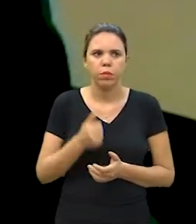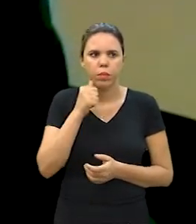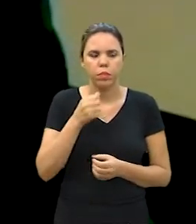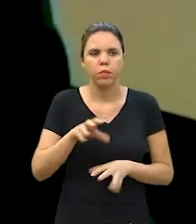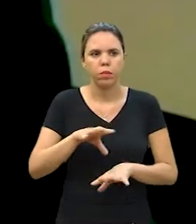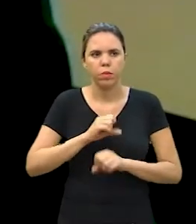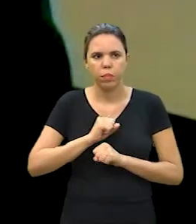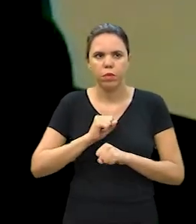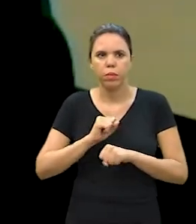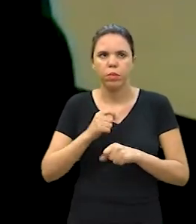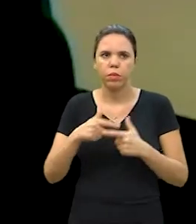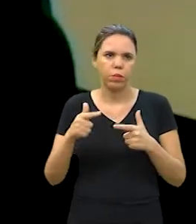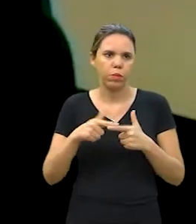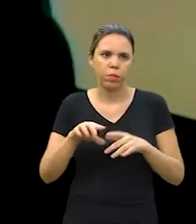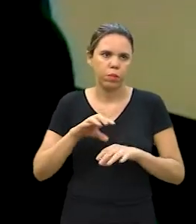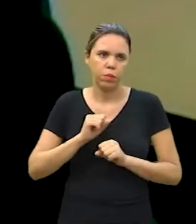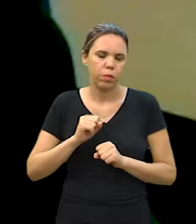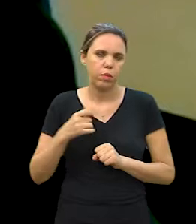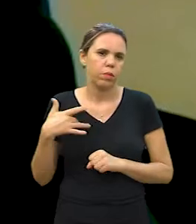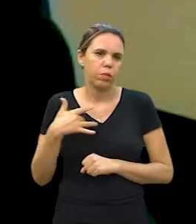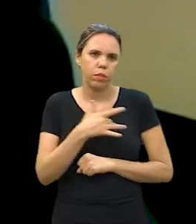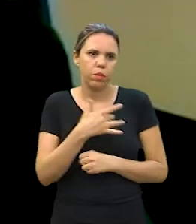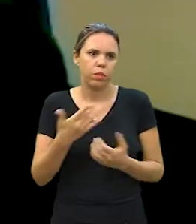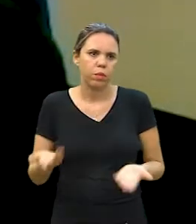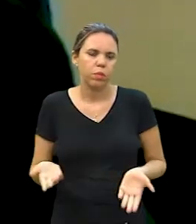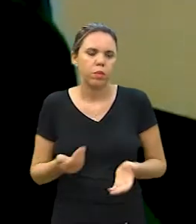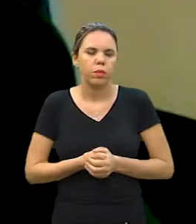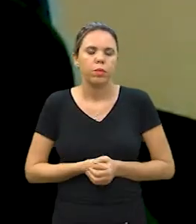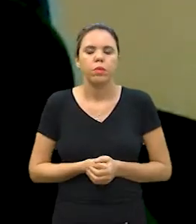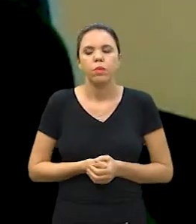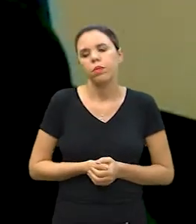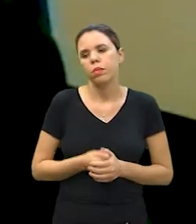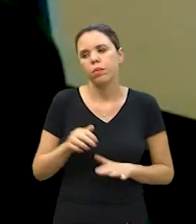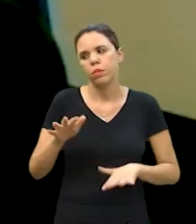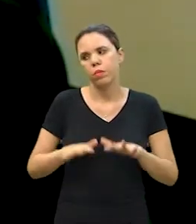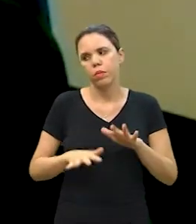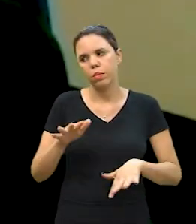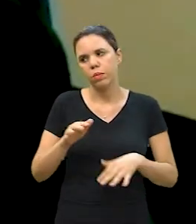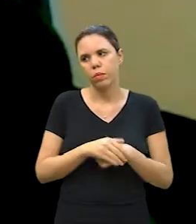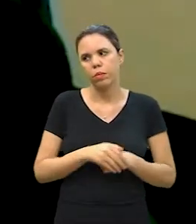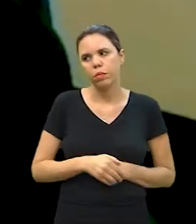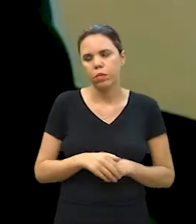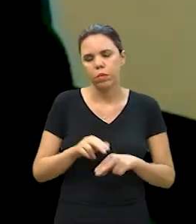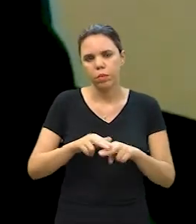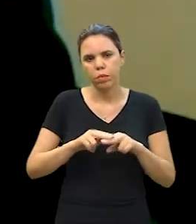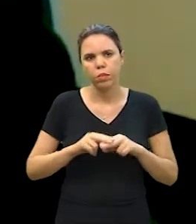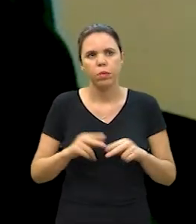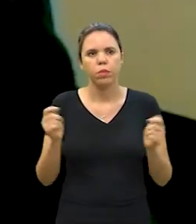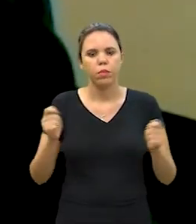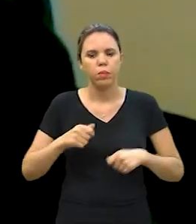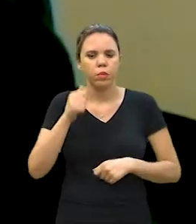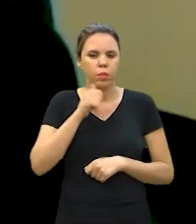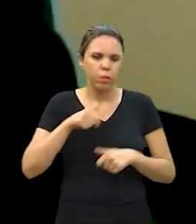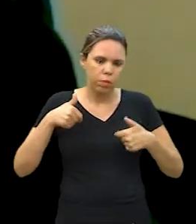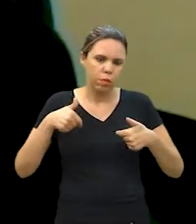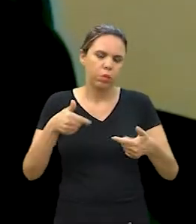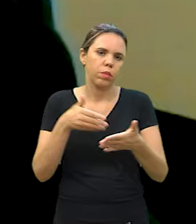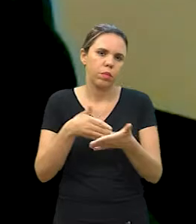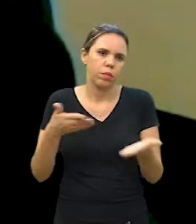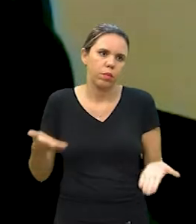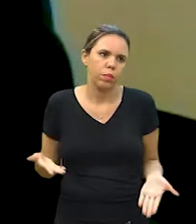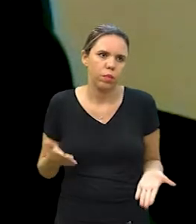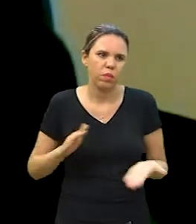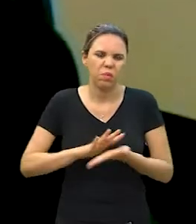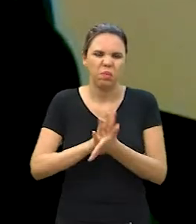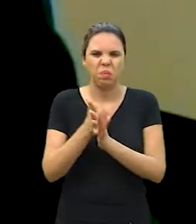são acometidas por muitos problemas, né, de saúde, e muitas vezes por conta da condição que ela enfrenta, né,